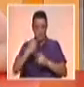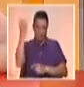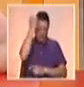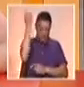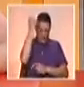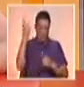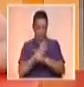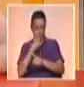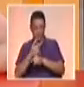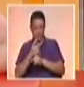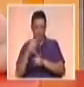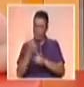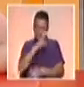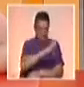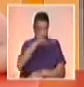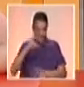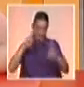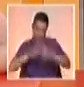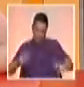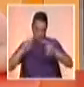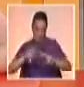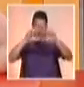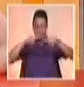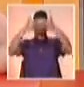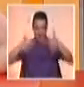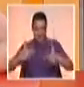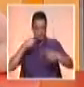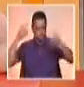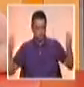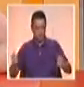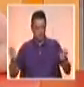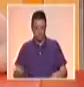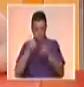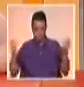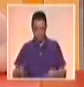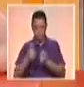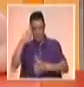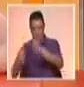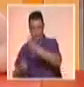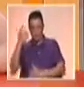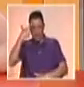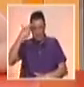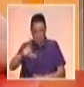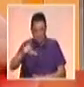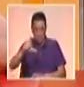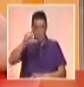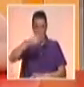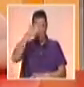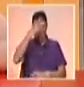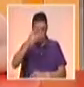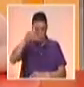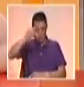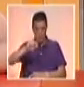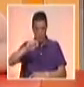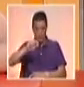mestrado, querem artigos científicos, querem sites de divulgação, querem na criação de licenciaturas, como em Setúbal, onde o Eduardo